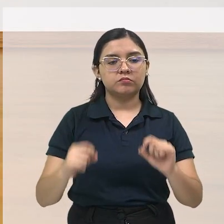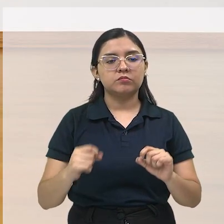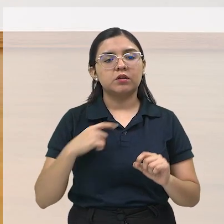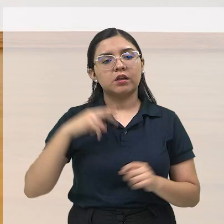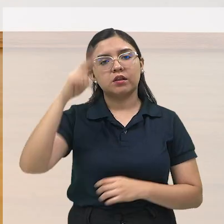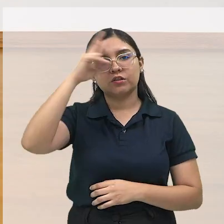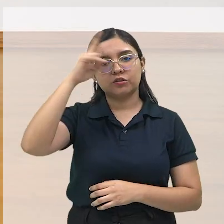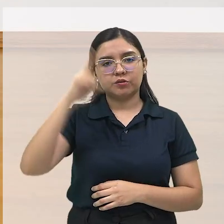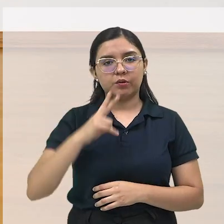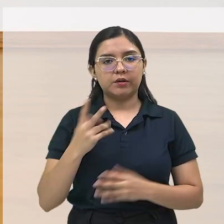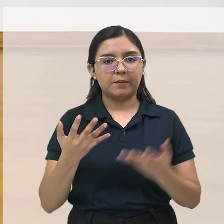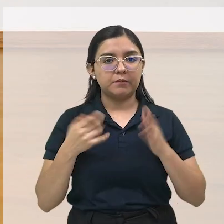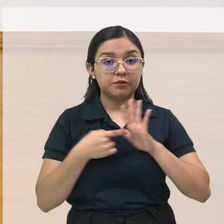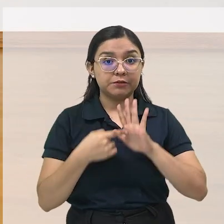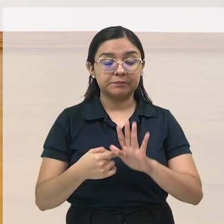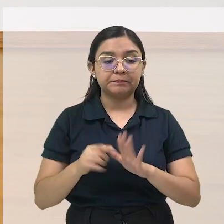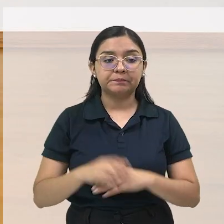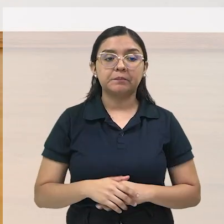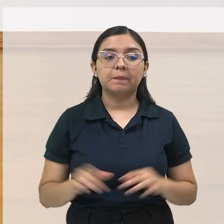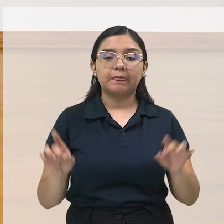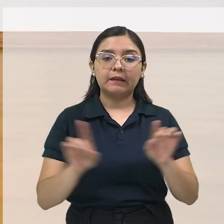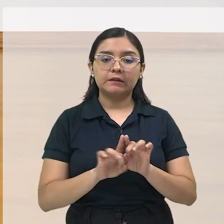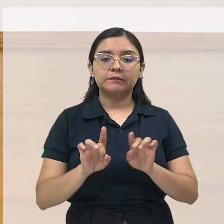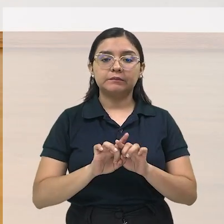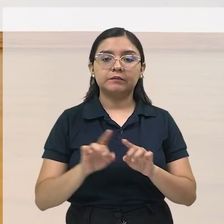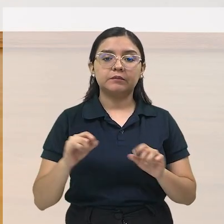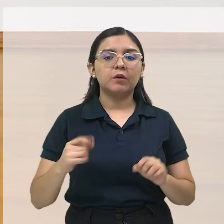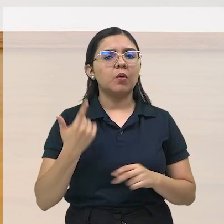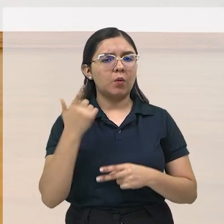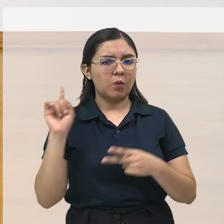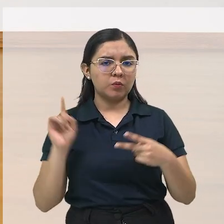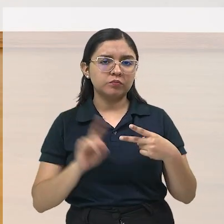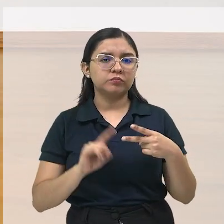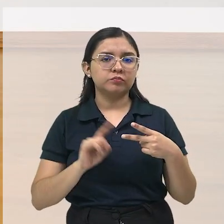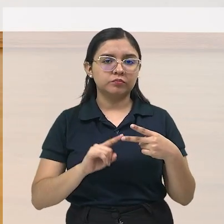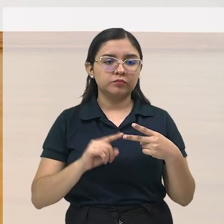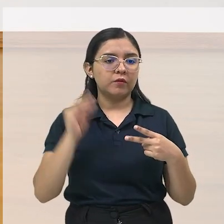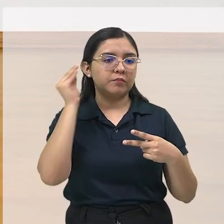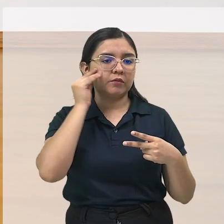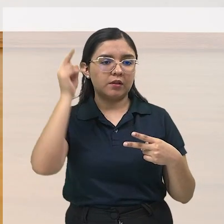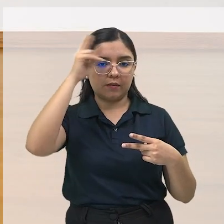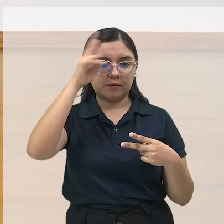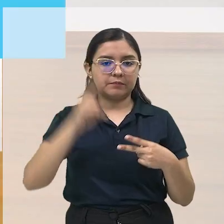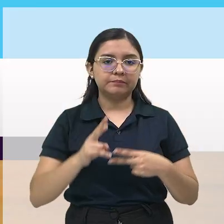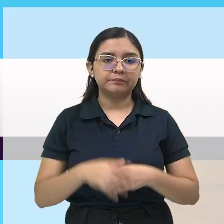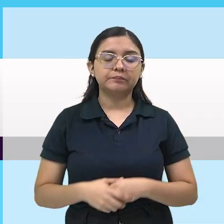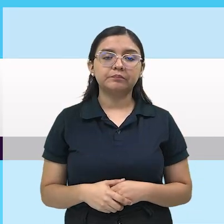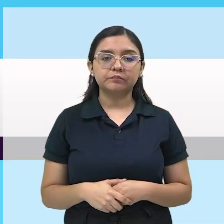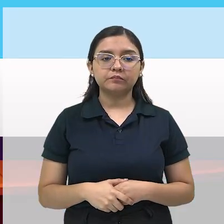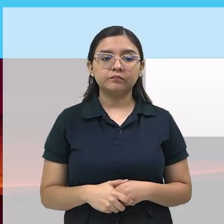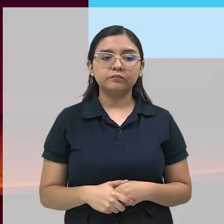aquela história está passando. E nós falamos sobre outros elementos cênicos, vamos lembrar?